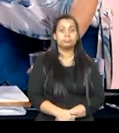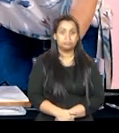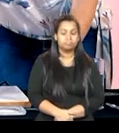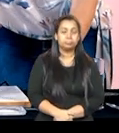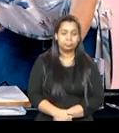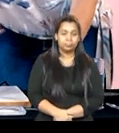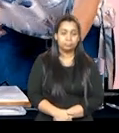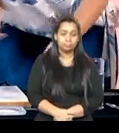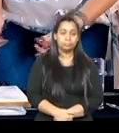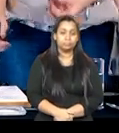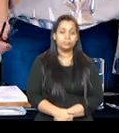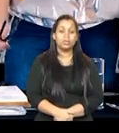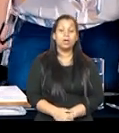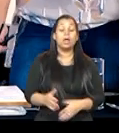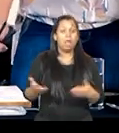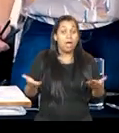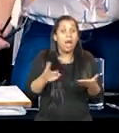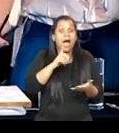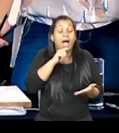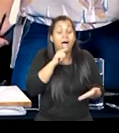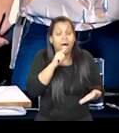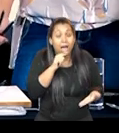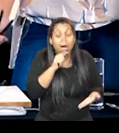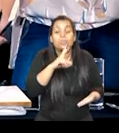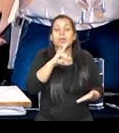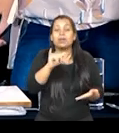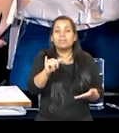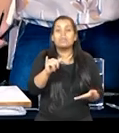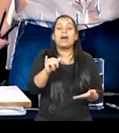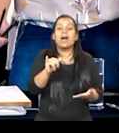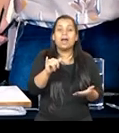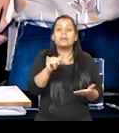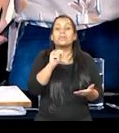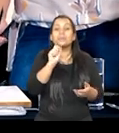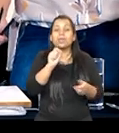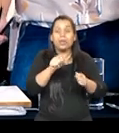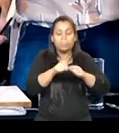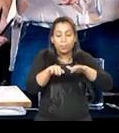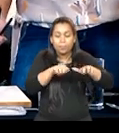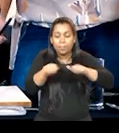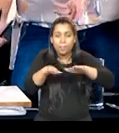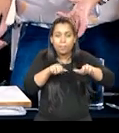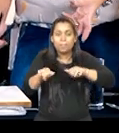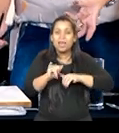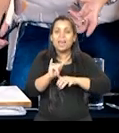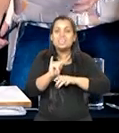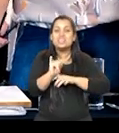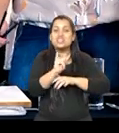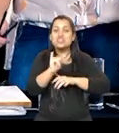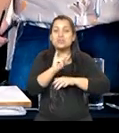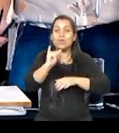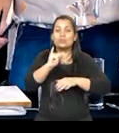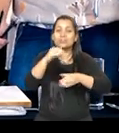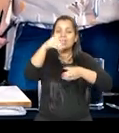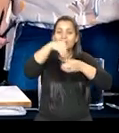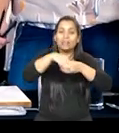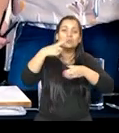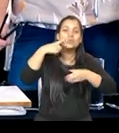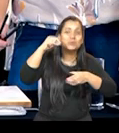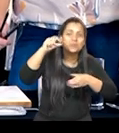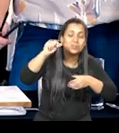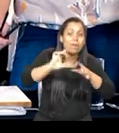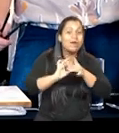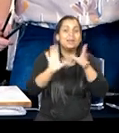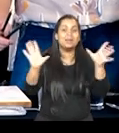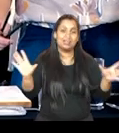com a explicação do professor Luiz. A água, ela vai descompactar as partículas de íons presentes no sal, então eles vão ficar